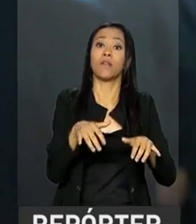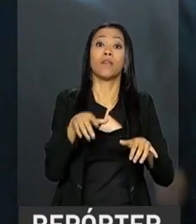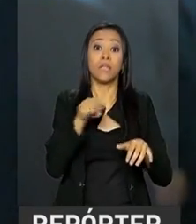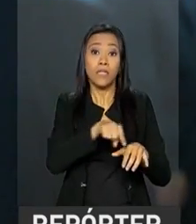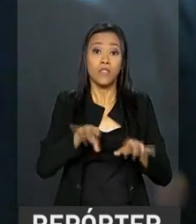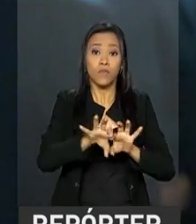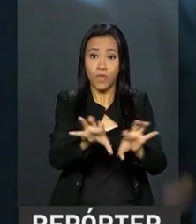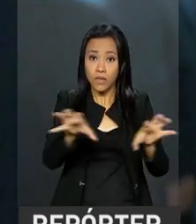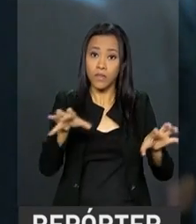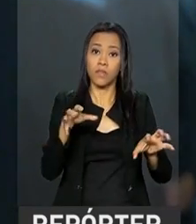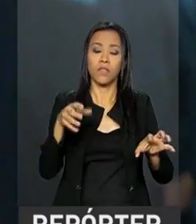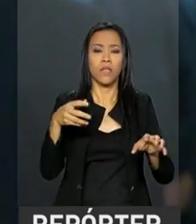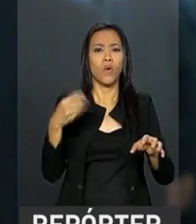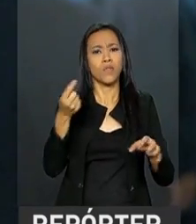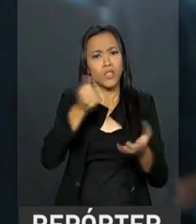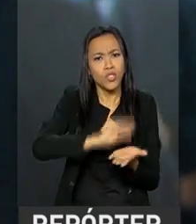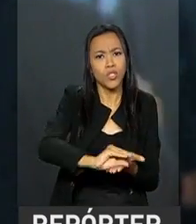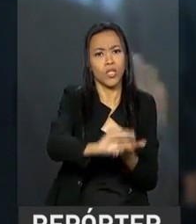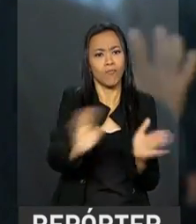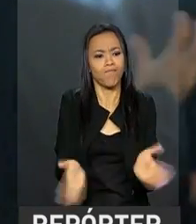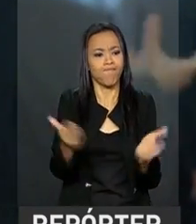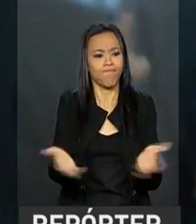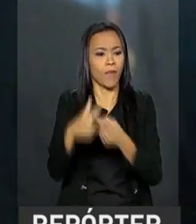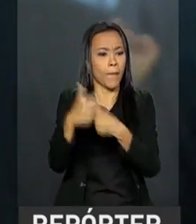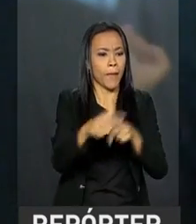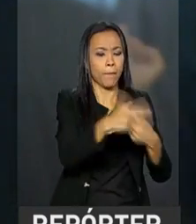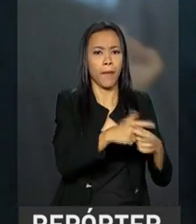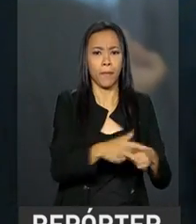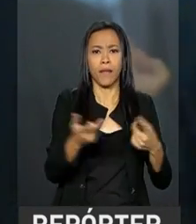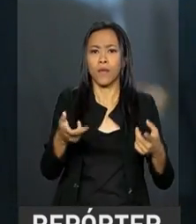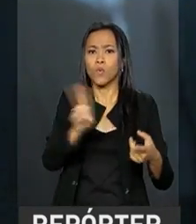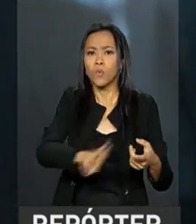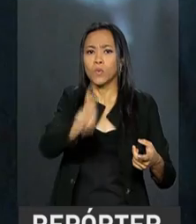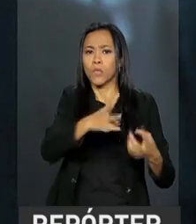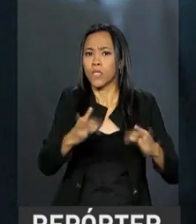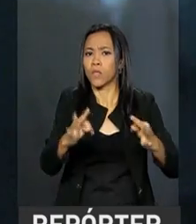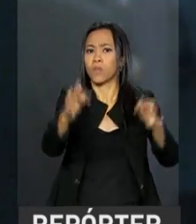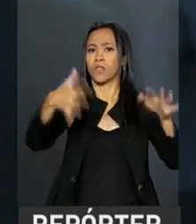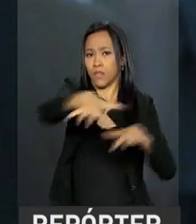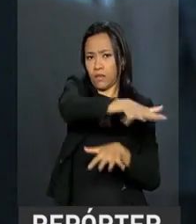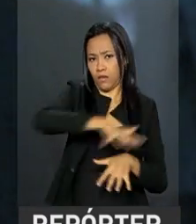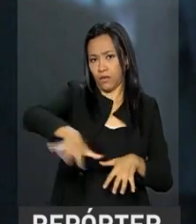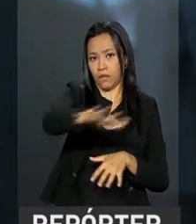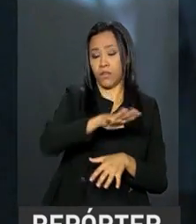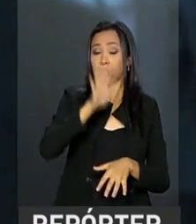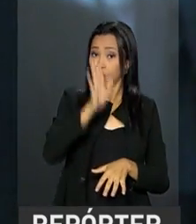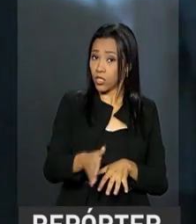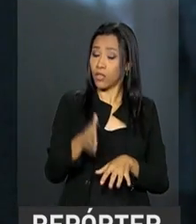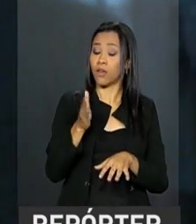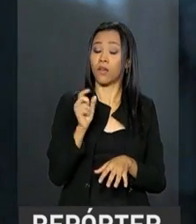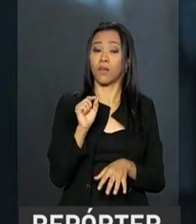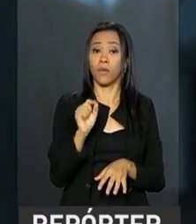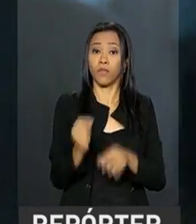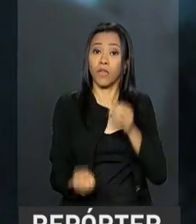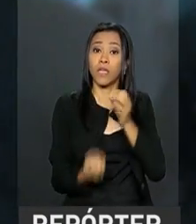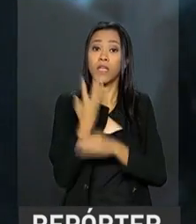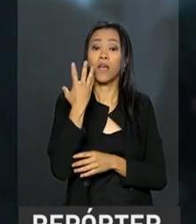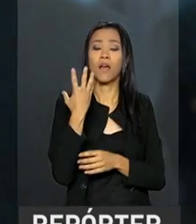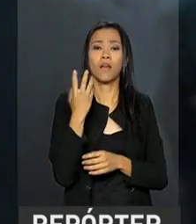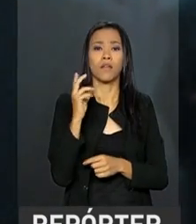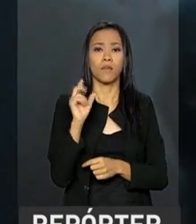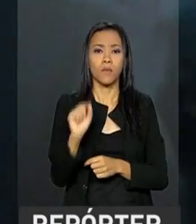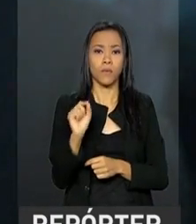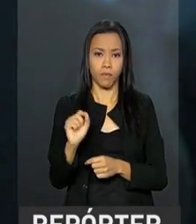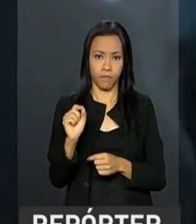dizer, eu vou investir e vou entrar no mecanismo de realocação de energia, que foi criado por uma base, por